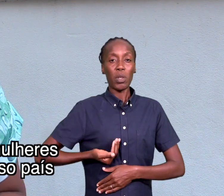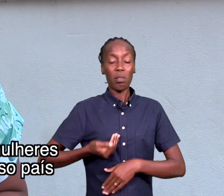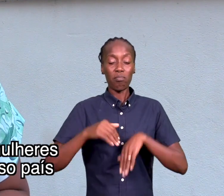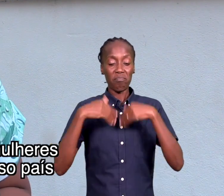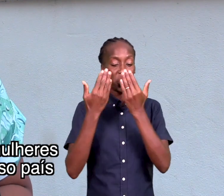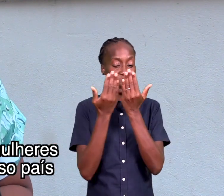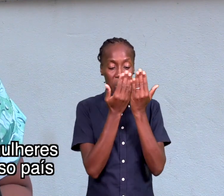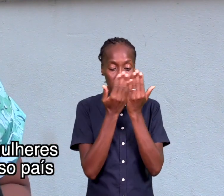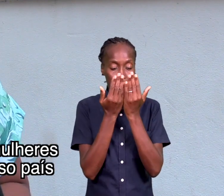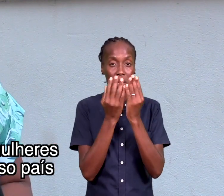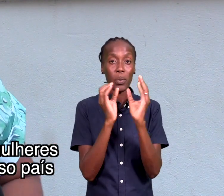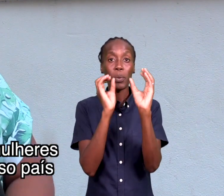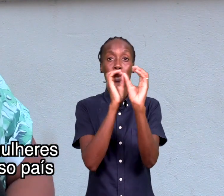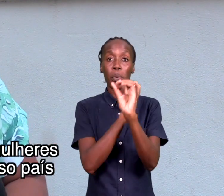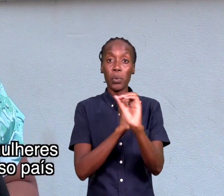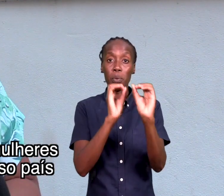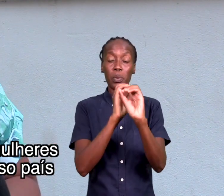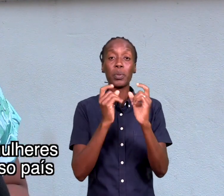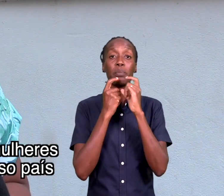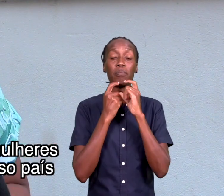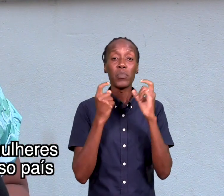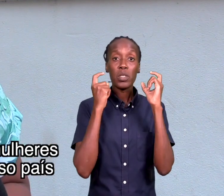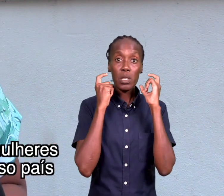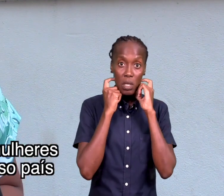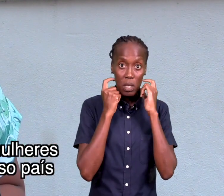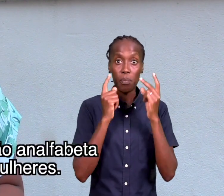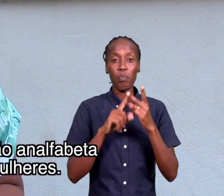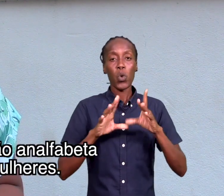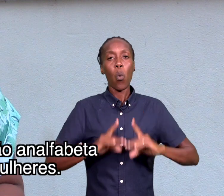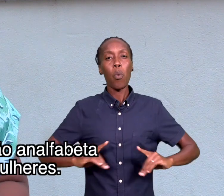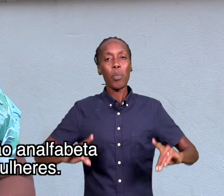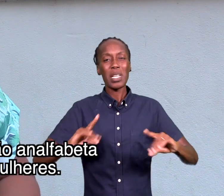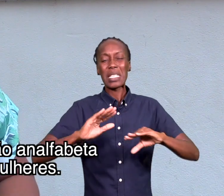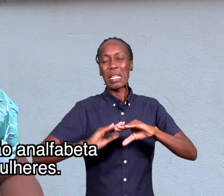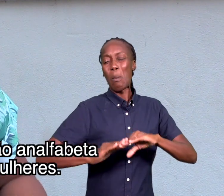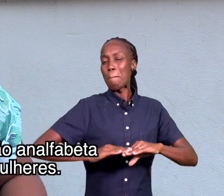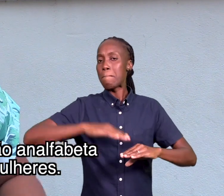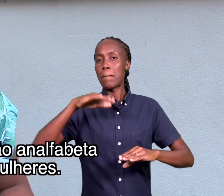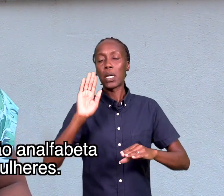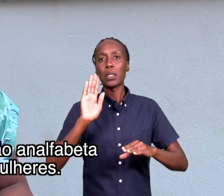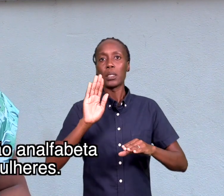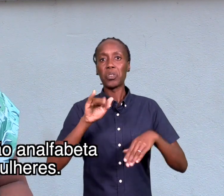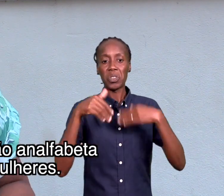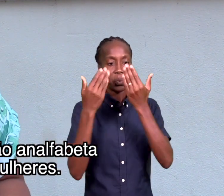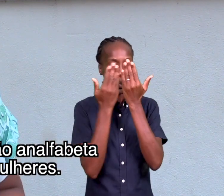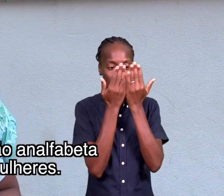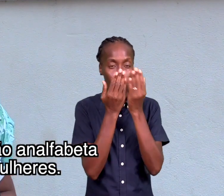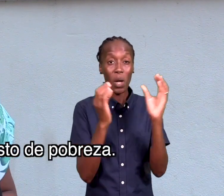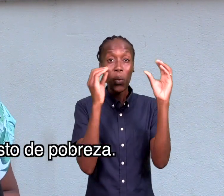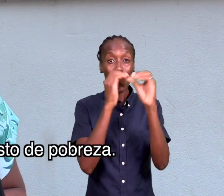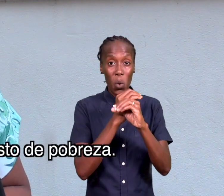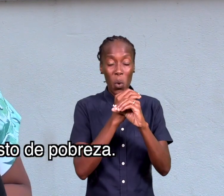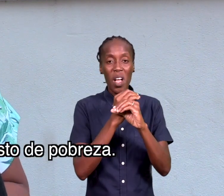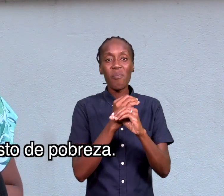mulheres analfabetas no nosso país, ou a maioria da população analfabeta no nosso país, é mulher.